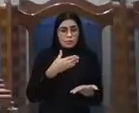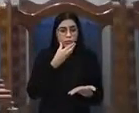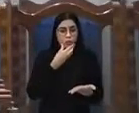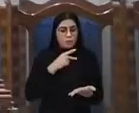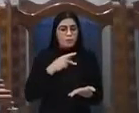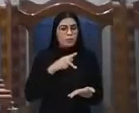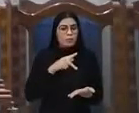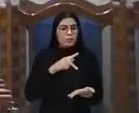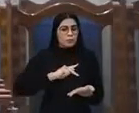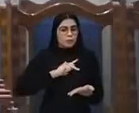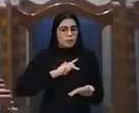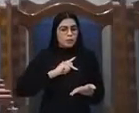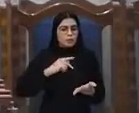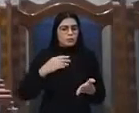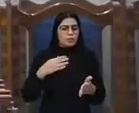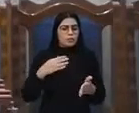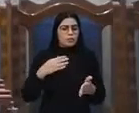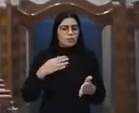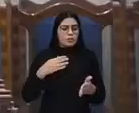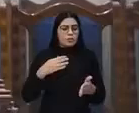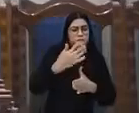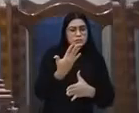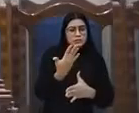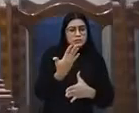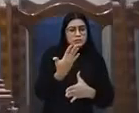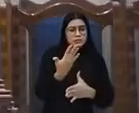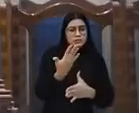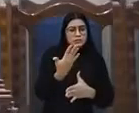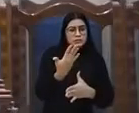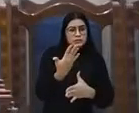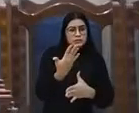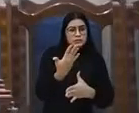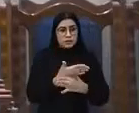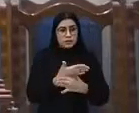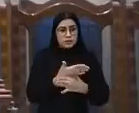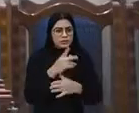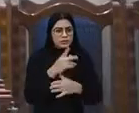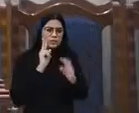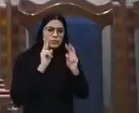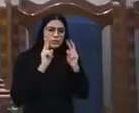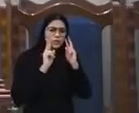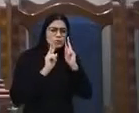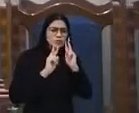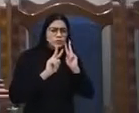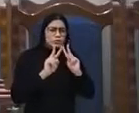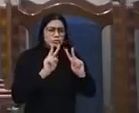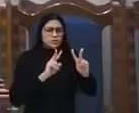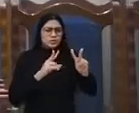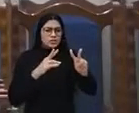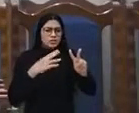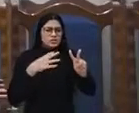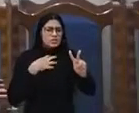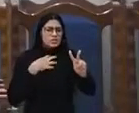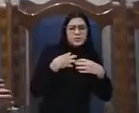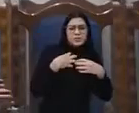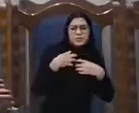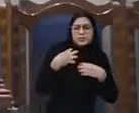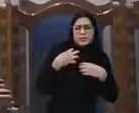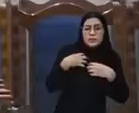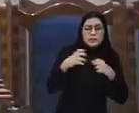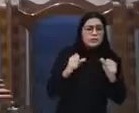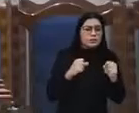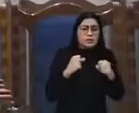Deus que Paulo começa a se comover. Por que se comover? Porque Paulo começa a andar